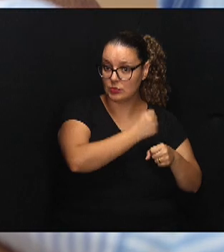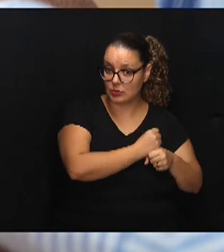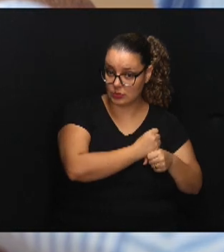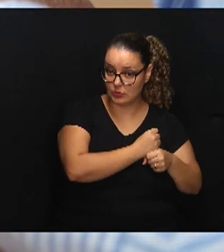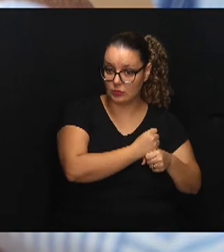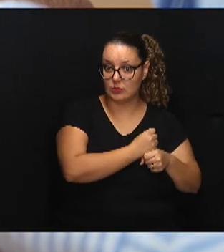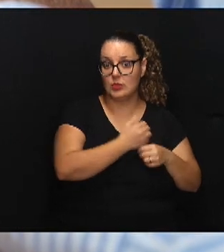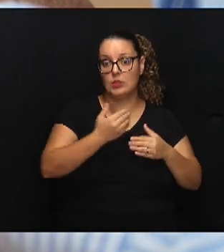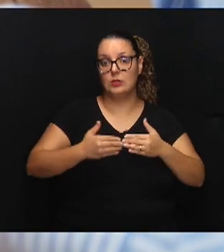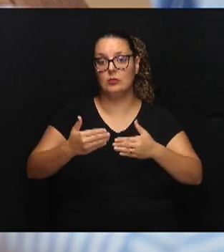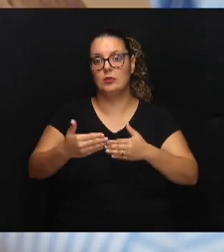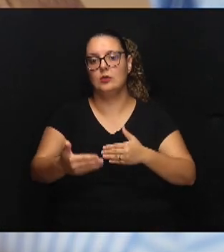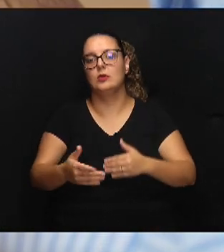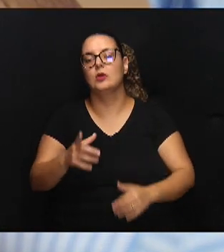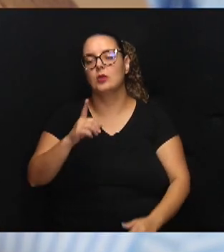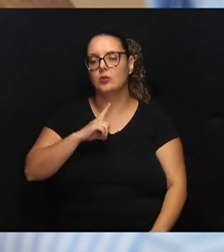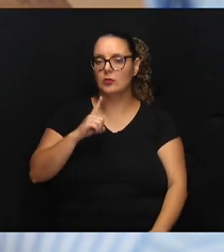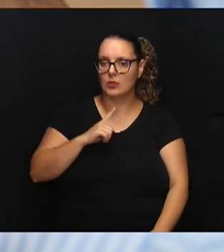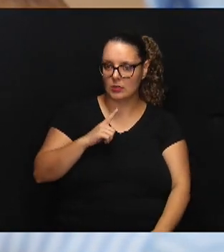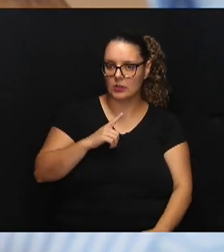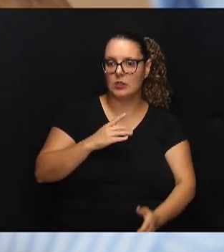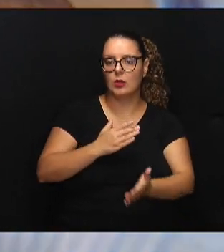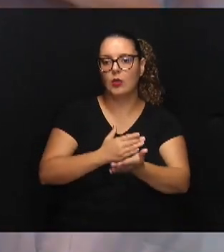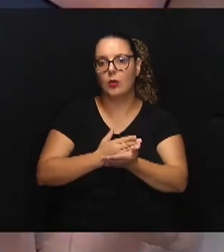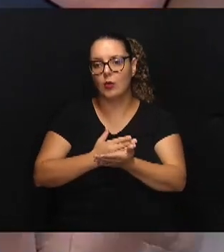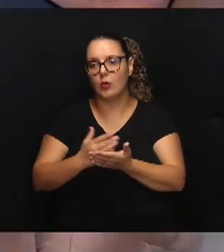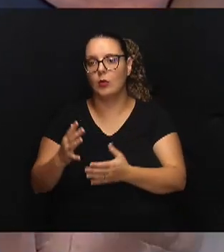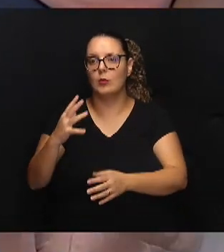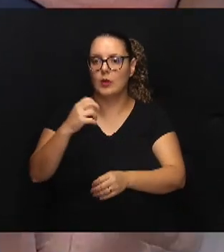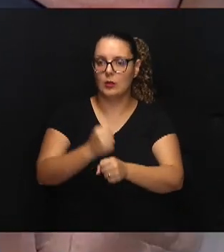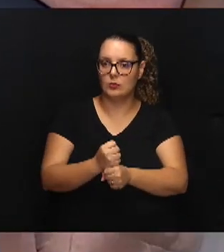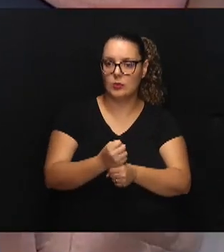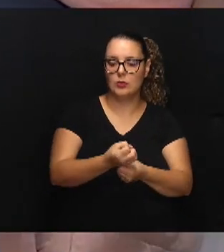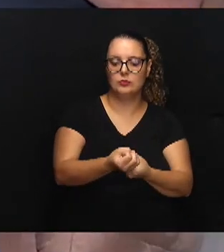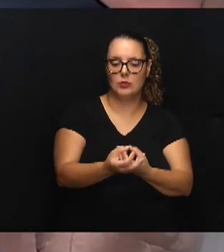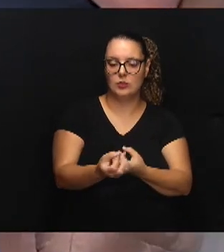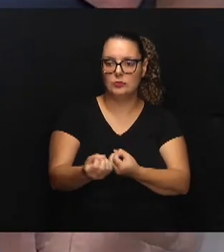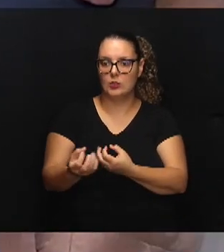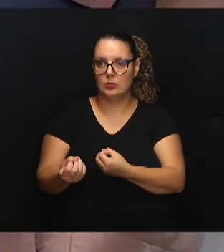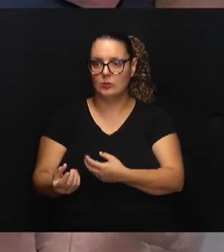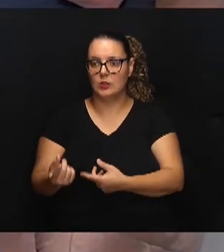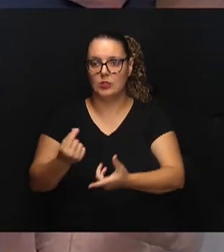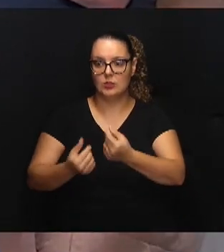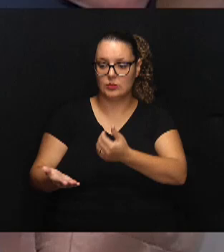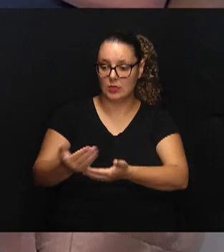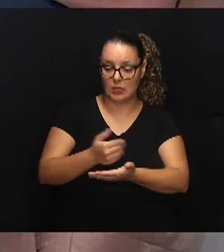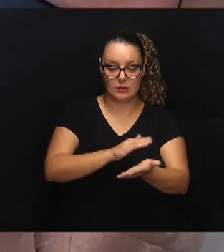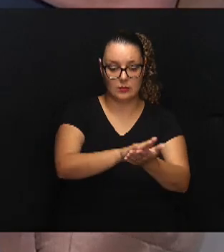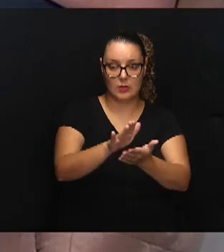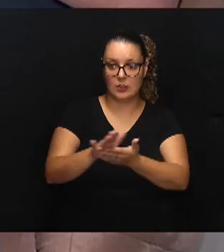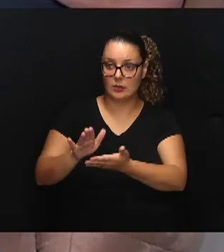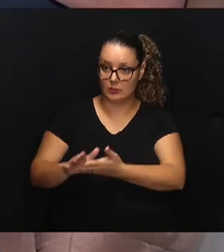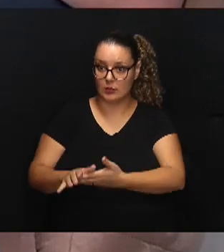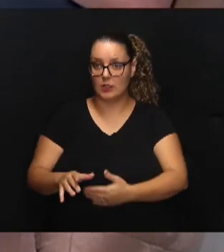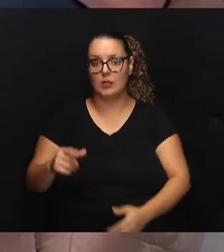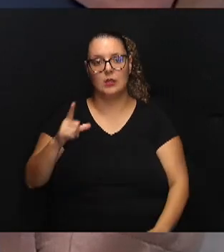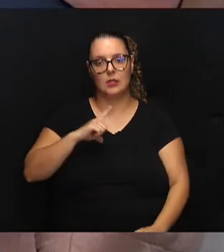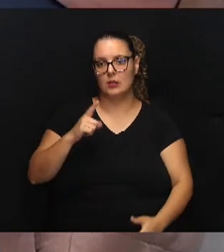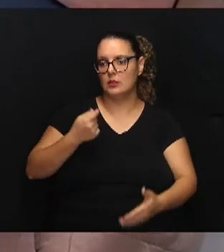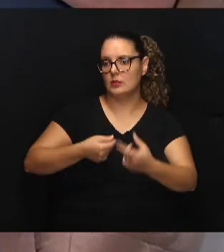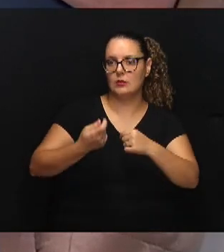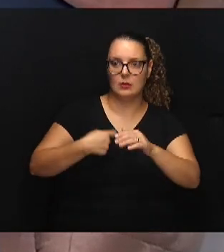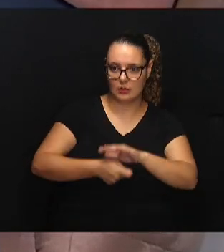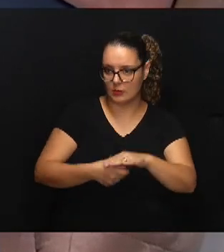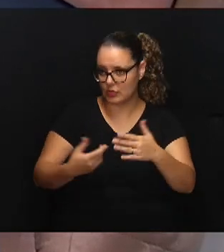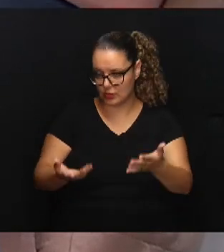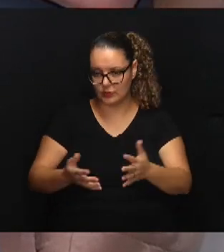a partir daí você vai começar a imputar todos os dados de receitas e despesas, e aí entram investimentos e por aí